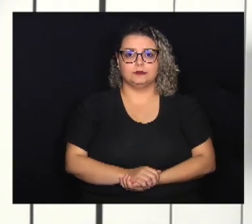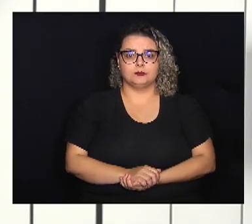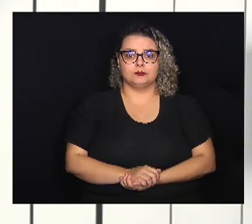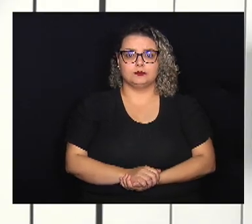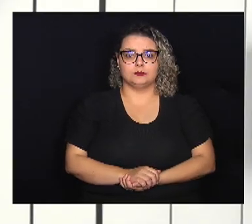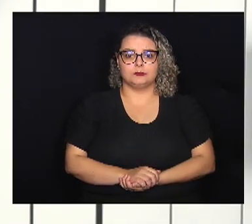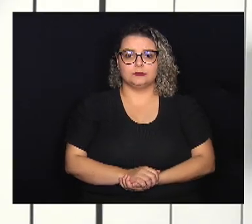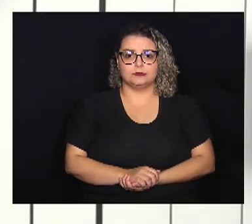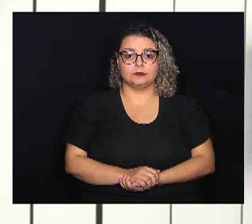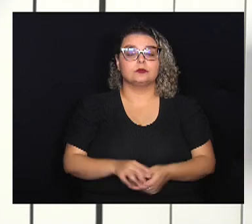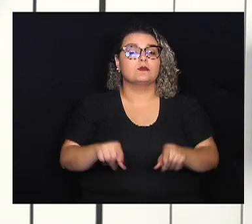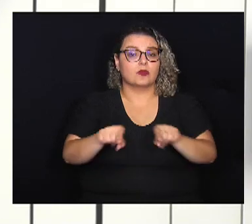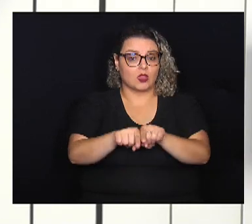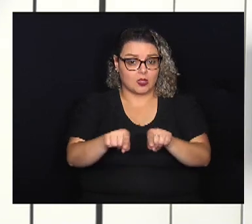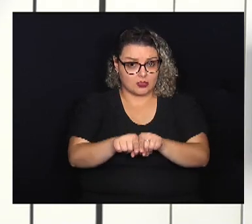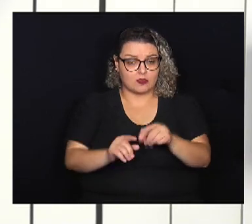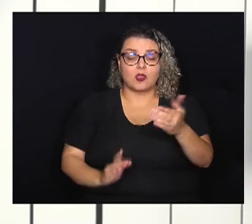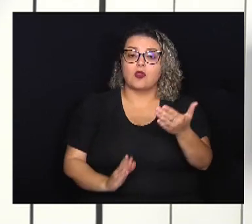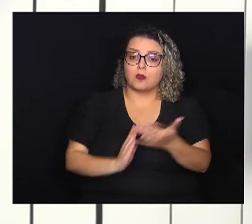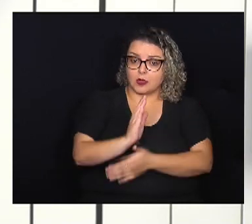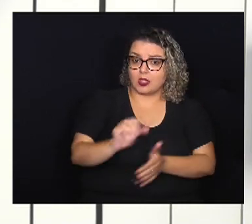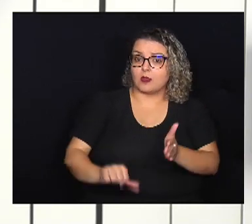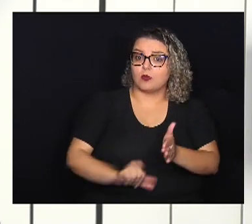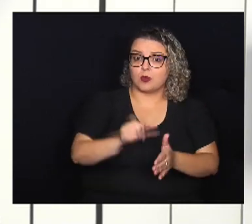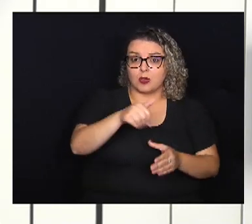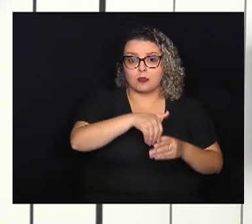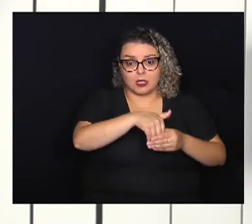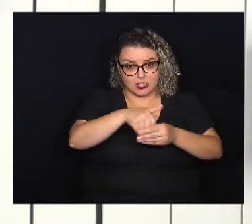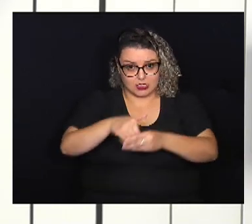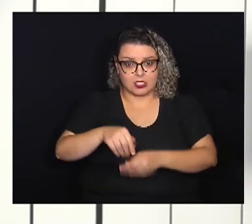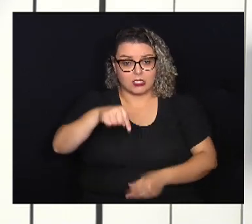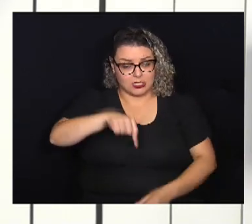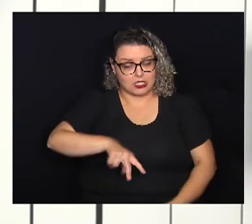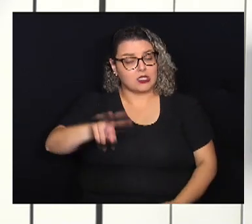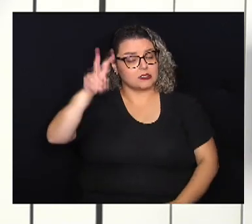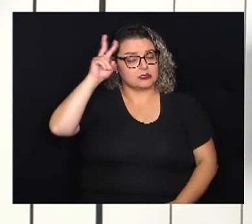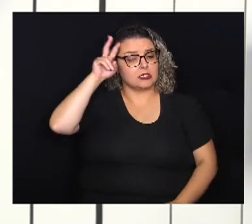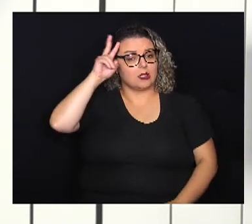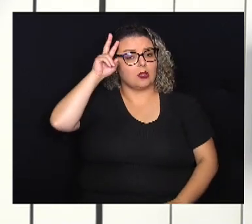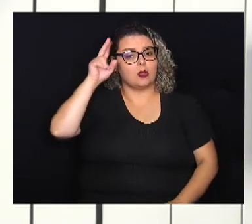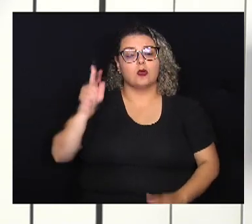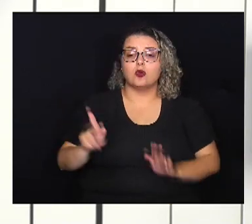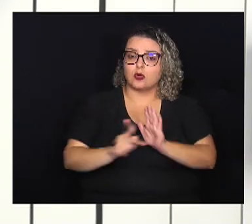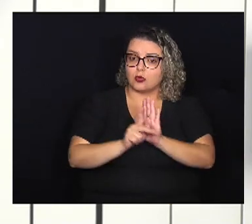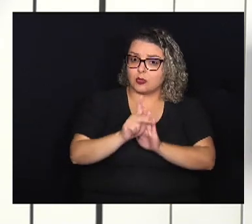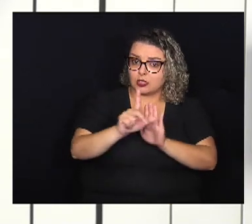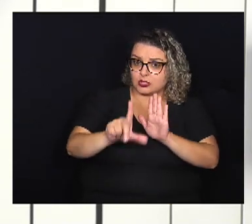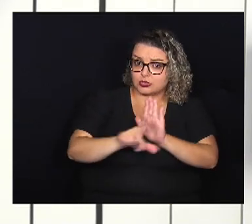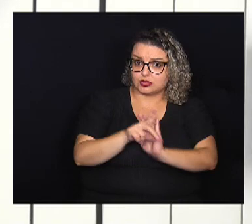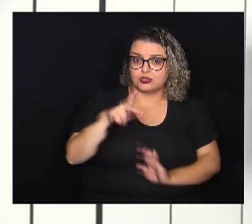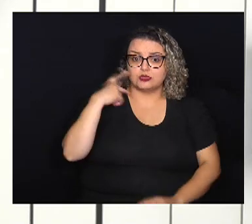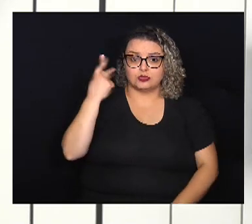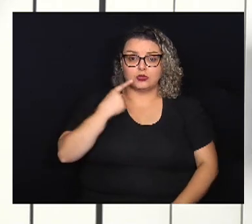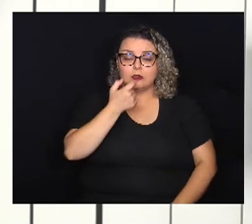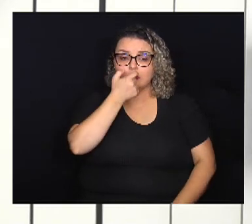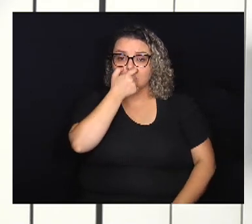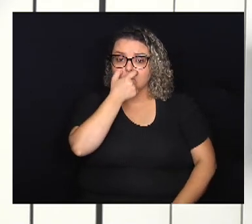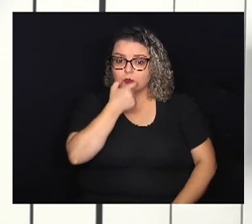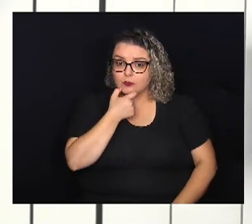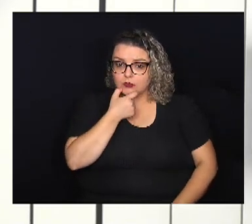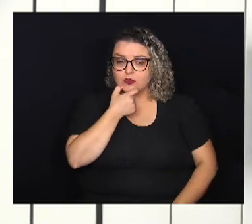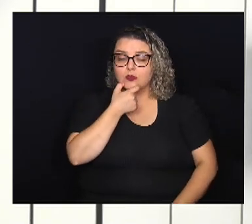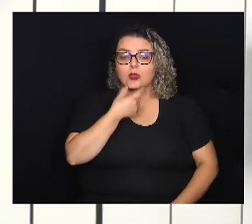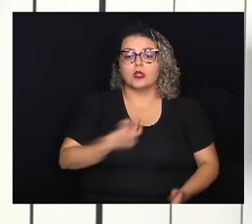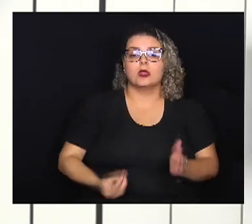E também foi aprovado em primeira votação nesta segunda-feira um projeto de lei do vereador Marrom Cunha que